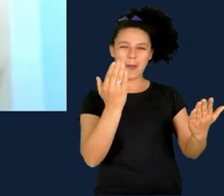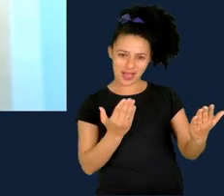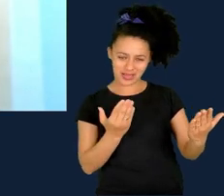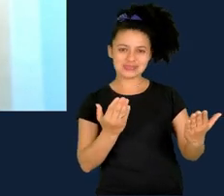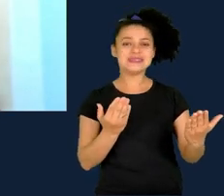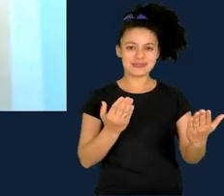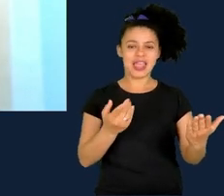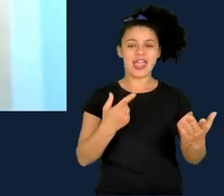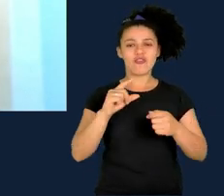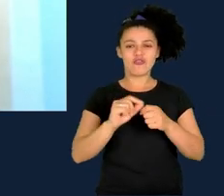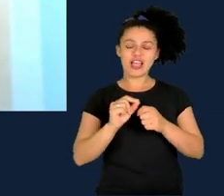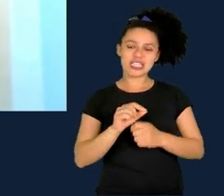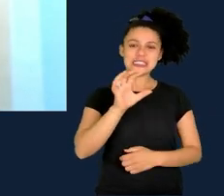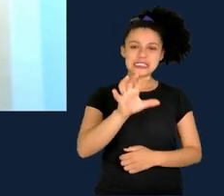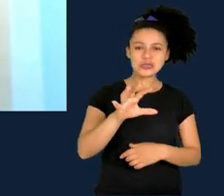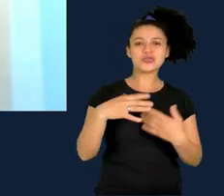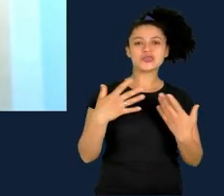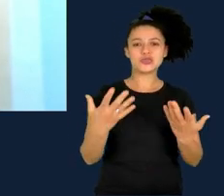fazer isso